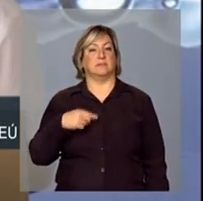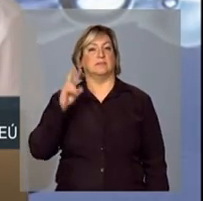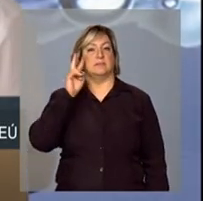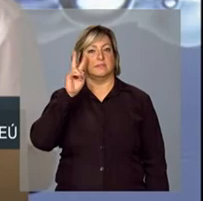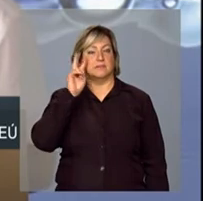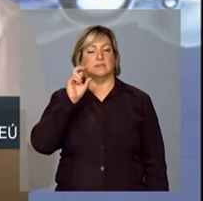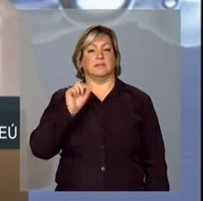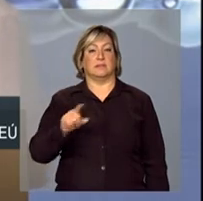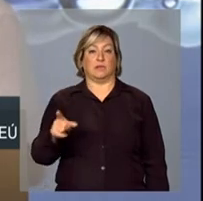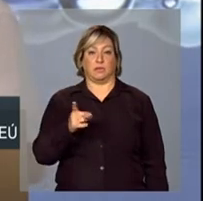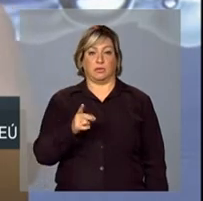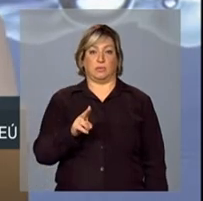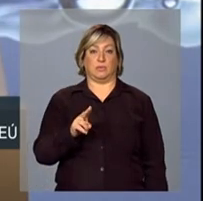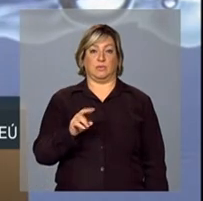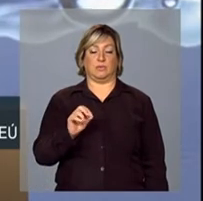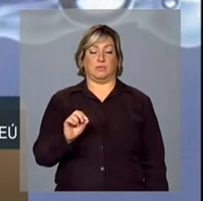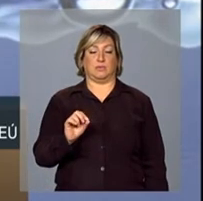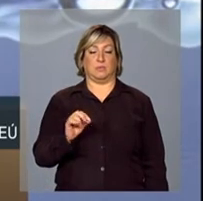indagavam o doutor Arraes,